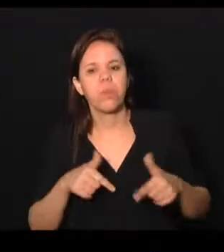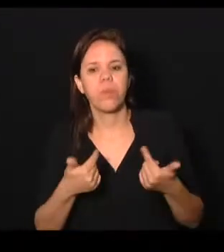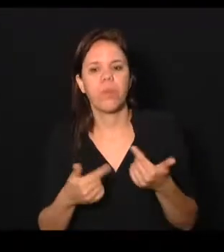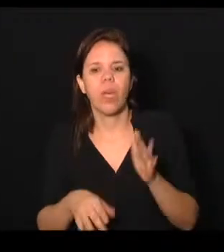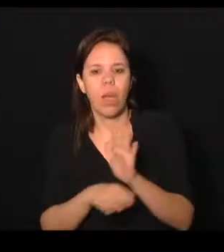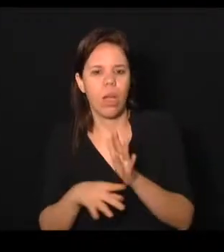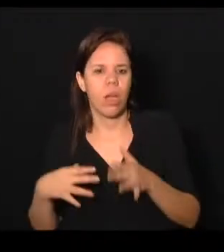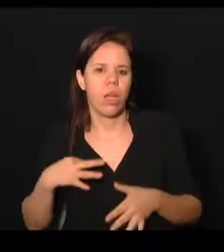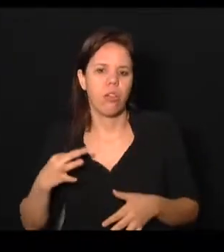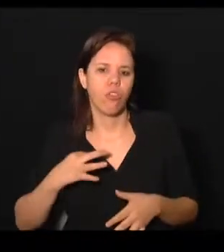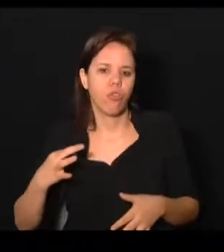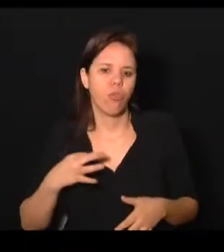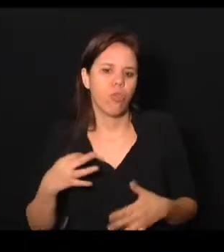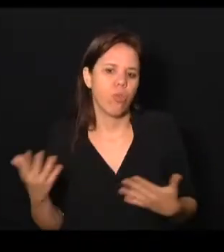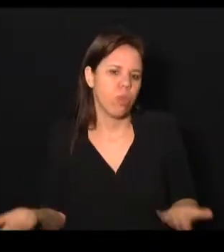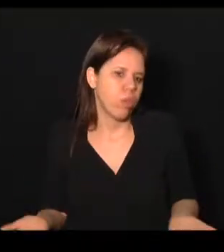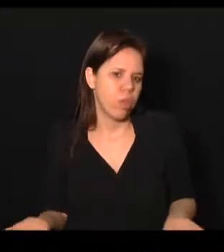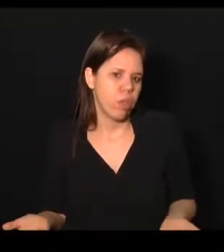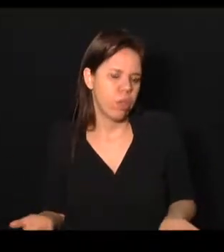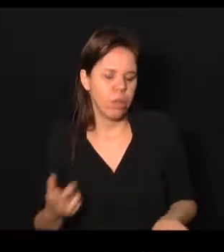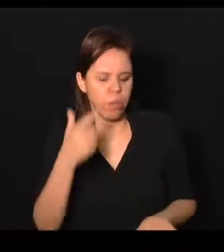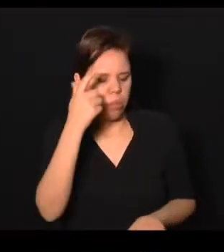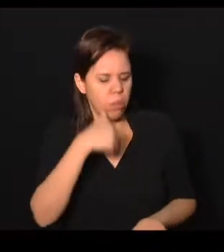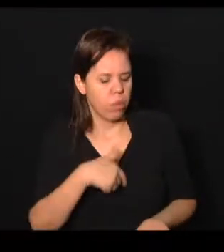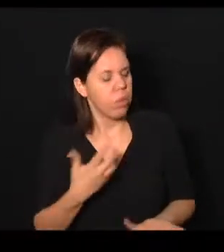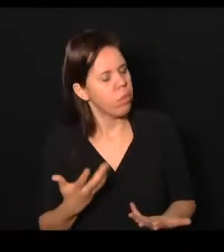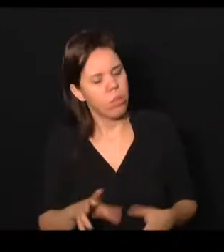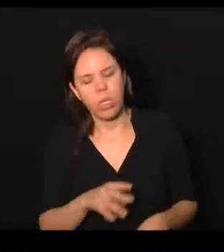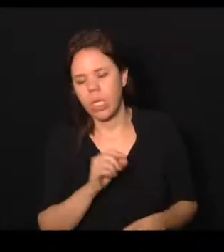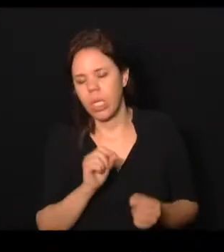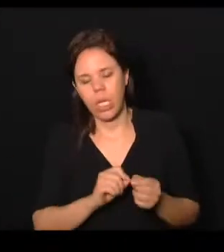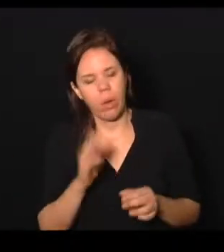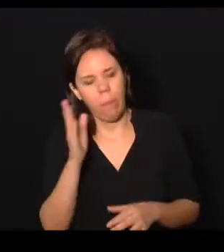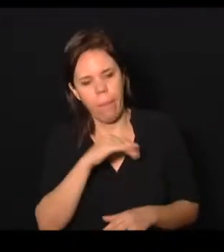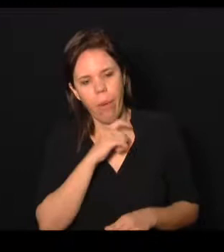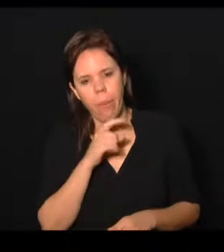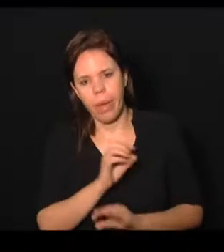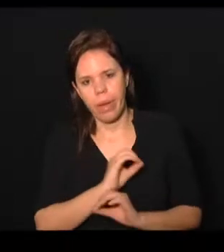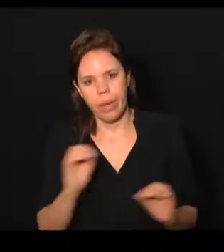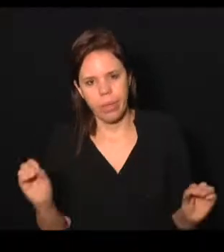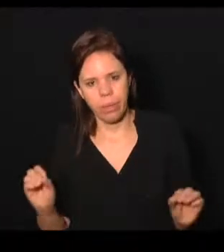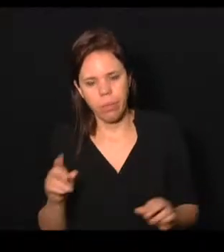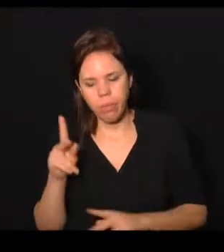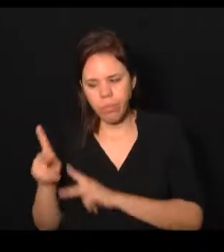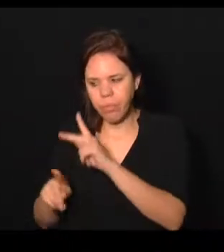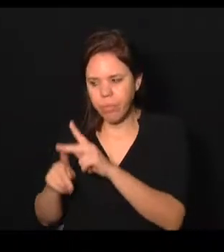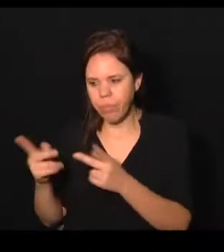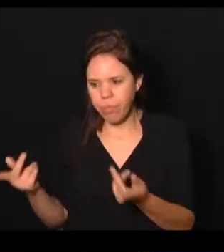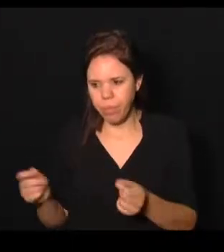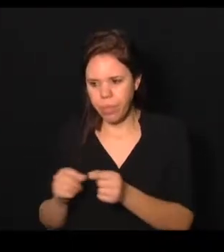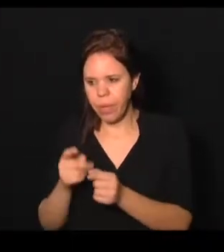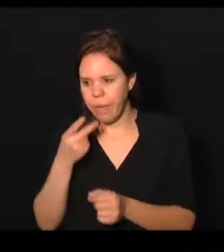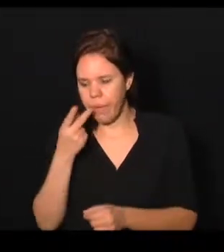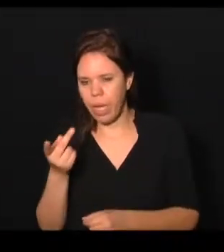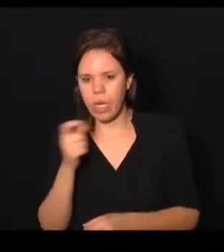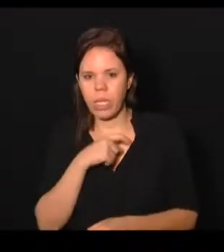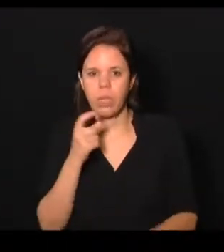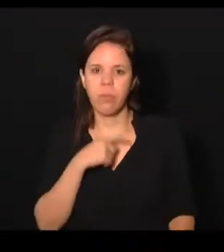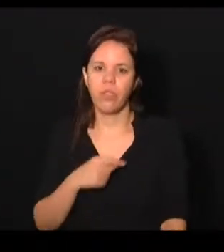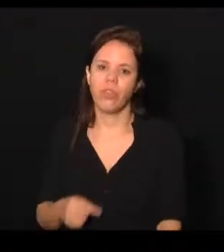altruísta, e às vezes, como eu disse, ela não está mal intencionada. Né? Existe na nossa população aquela coisa que a pessoa fala da mentirinha